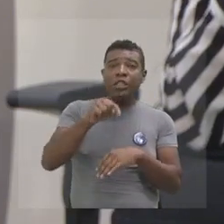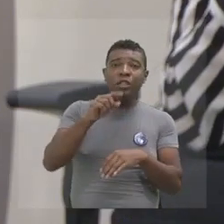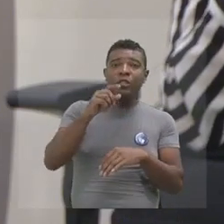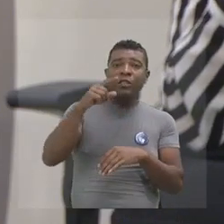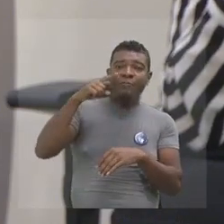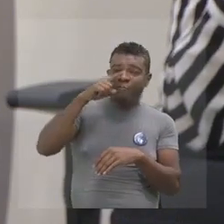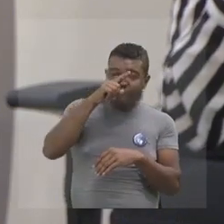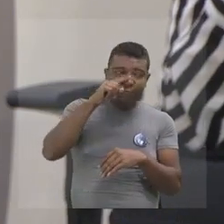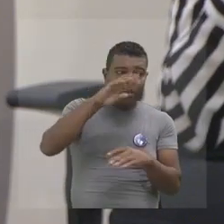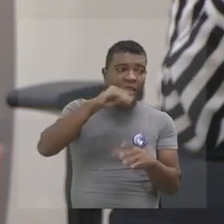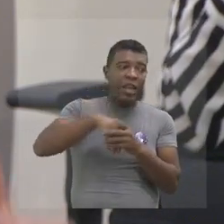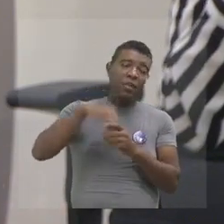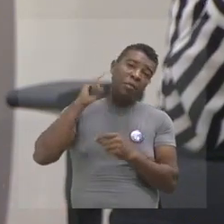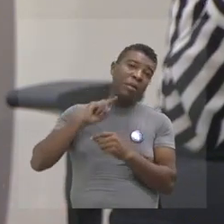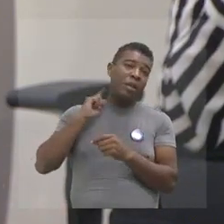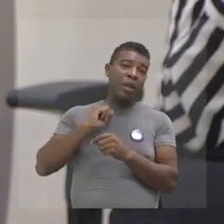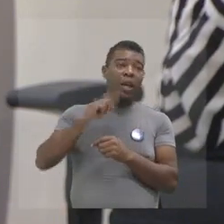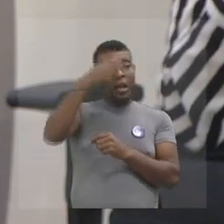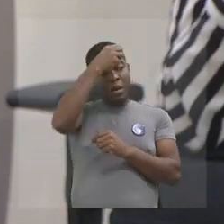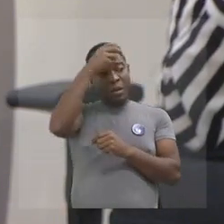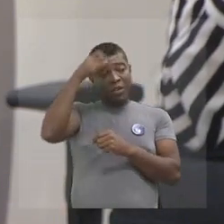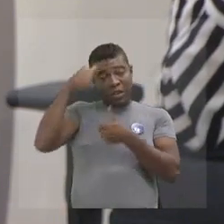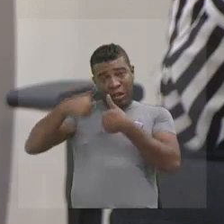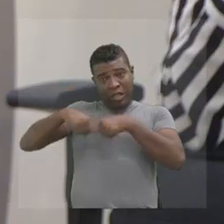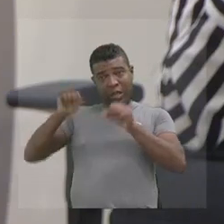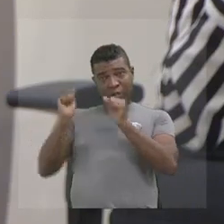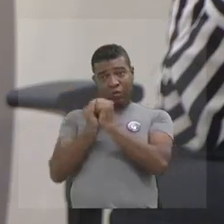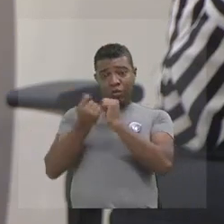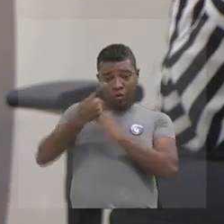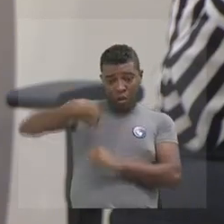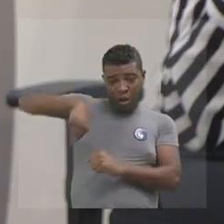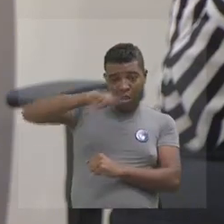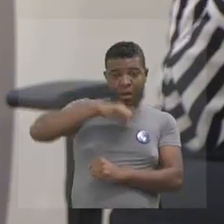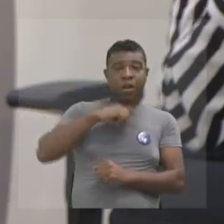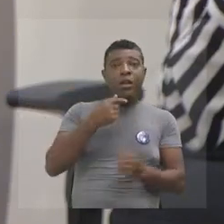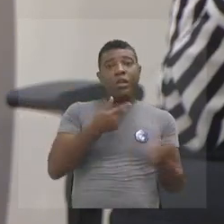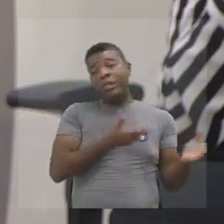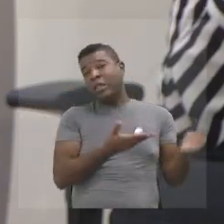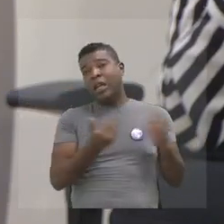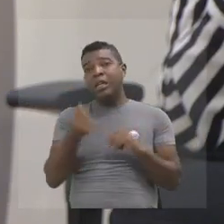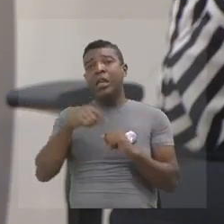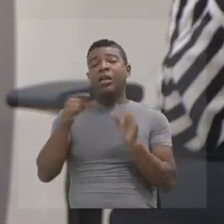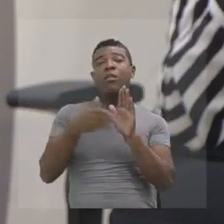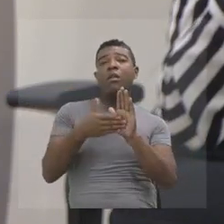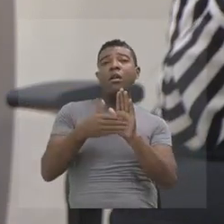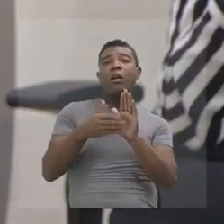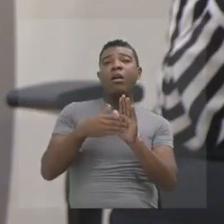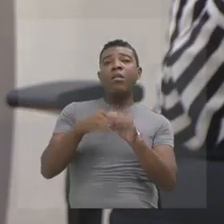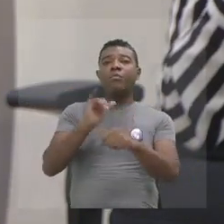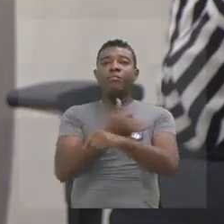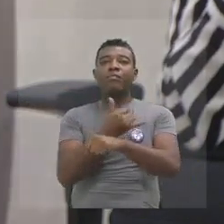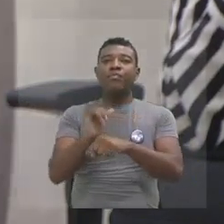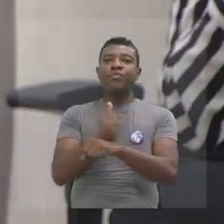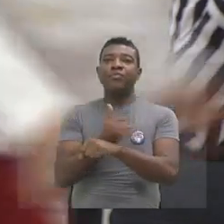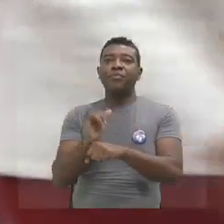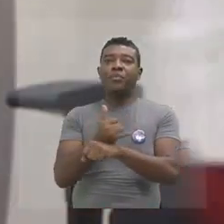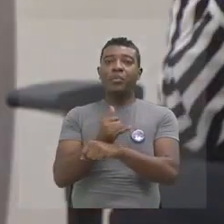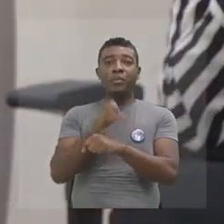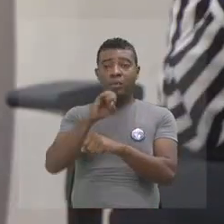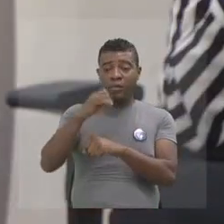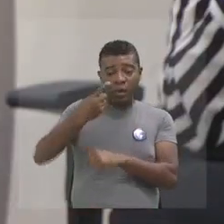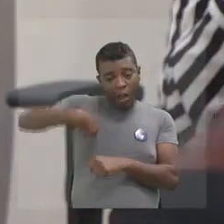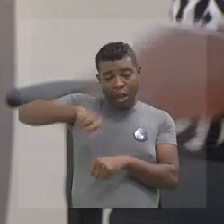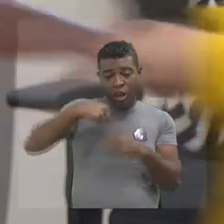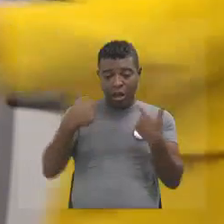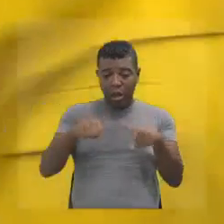os prefeitos estão conosco que nós estamos fazendo um plano de ação Porque de fato são 853 municípios se a gente não trabalhar né em conjunto com